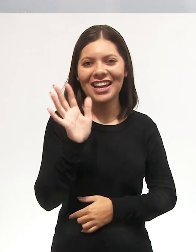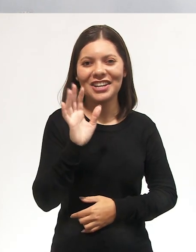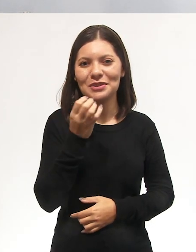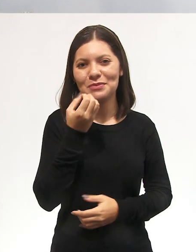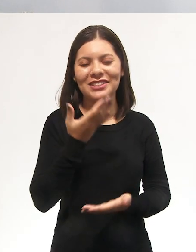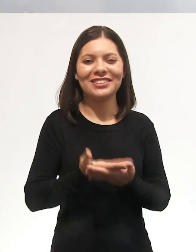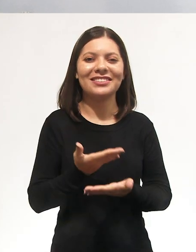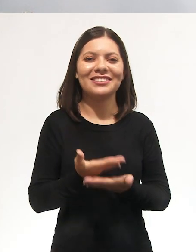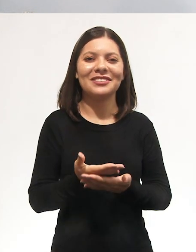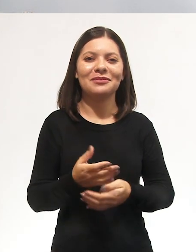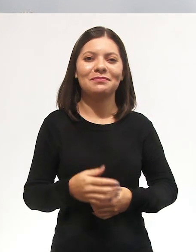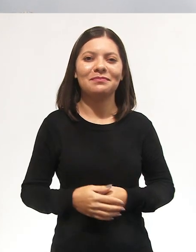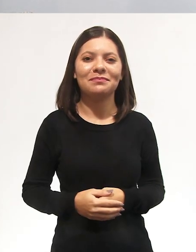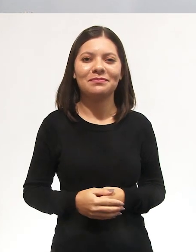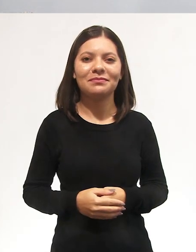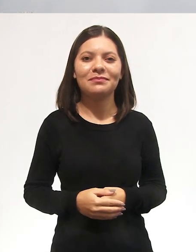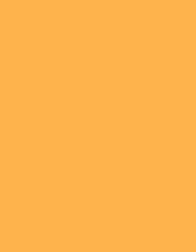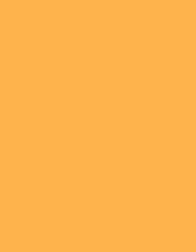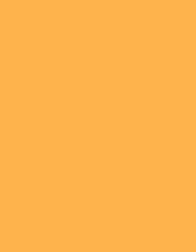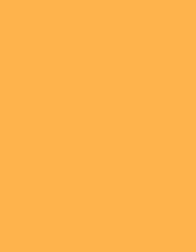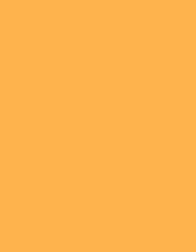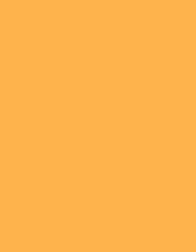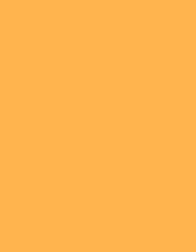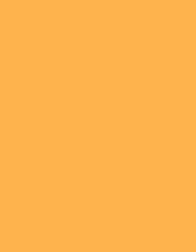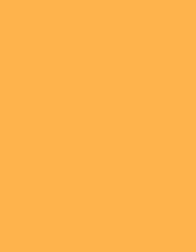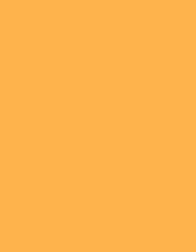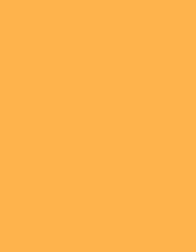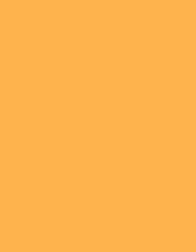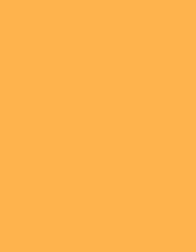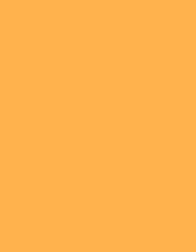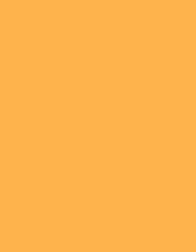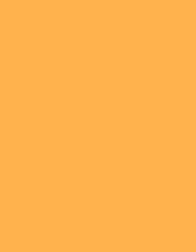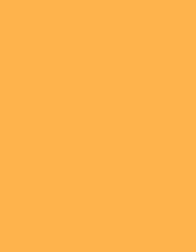próxima. Bonanças!